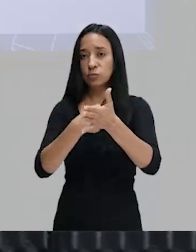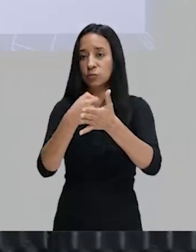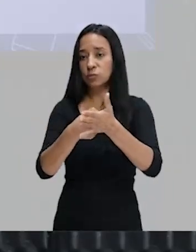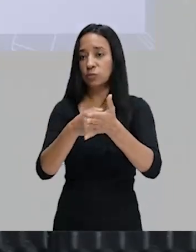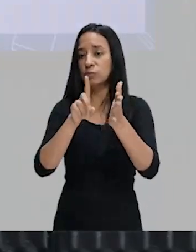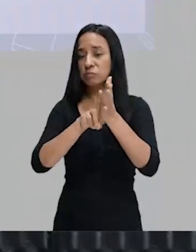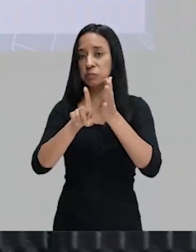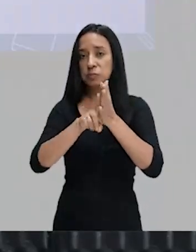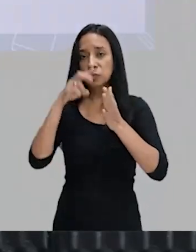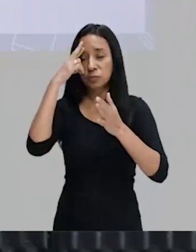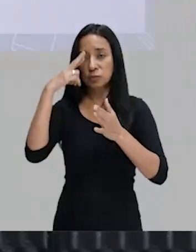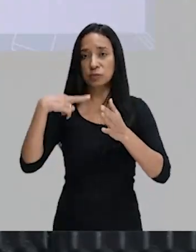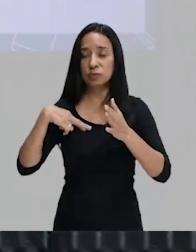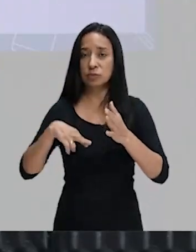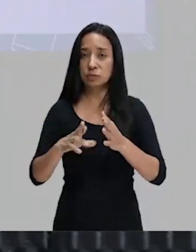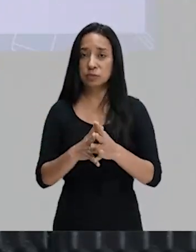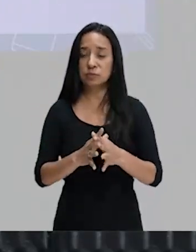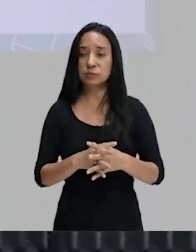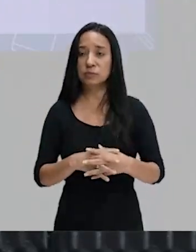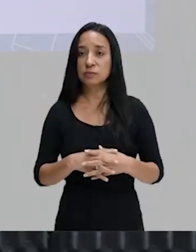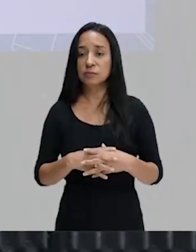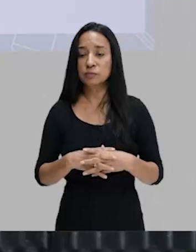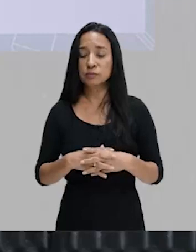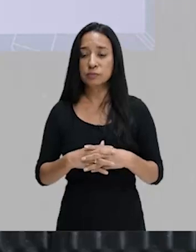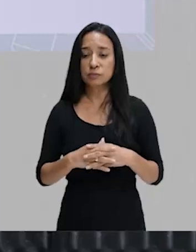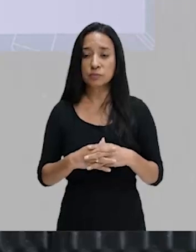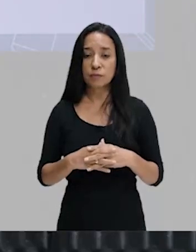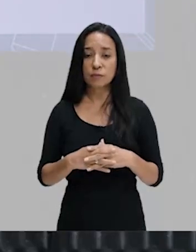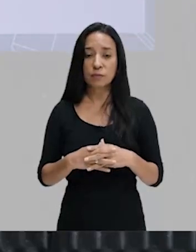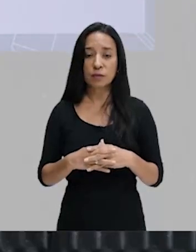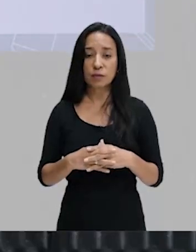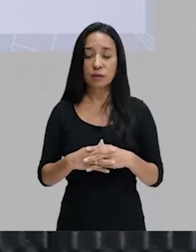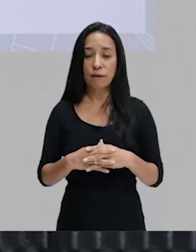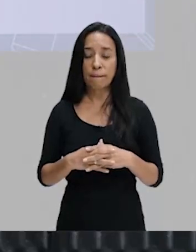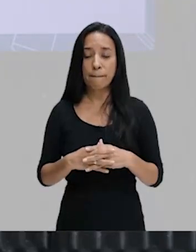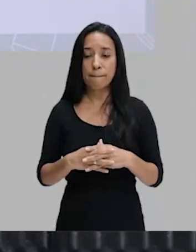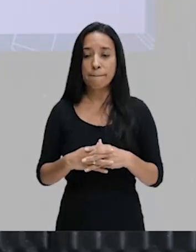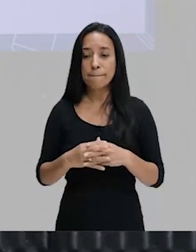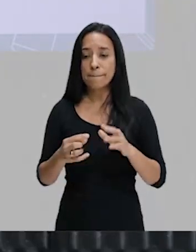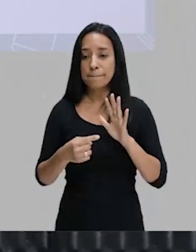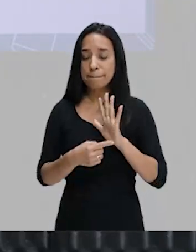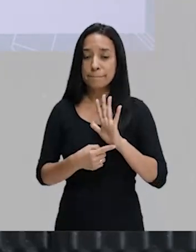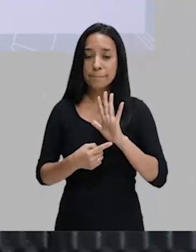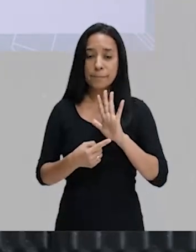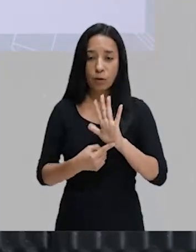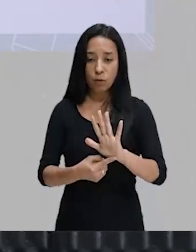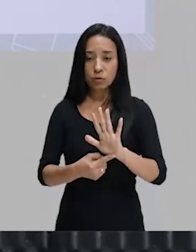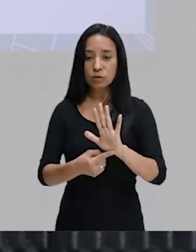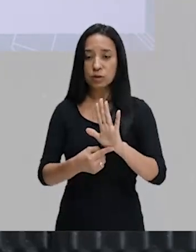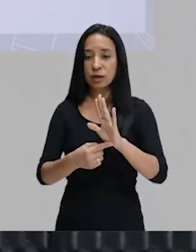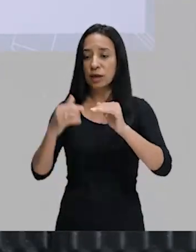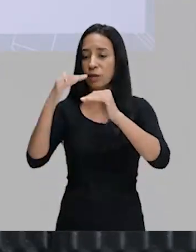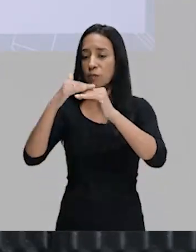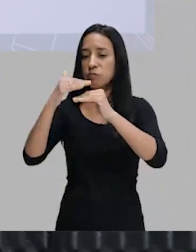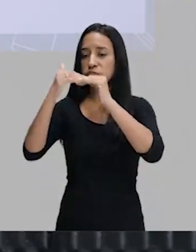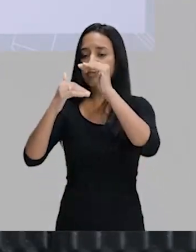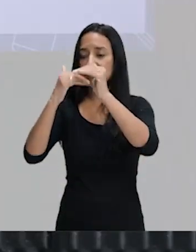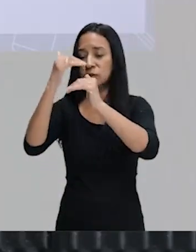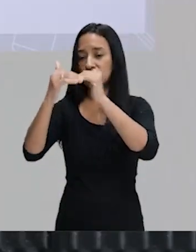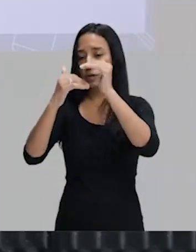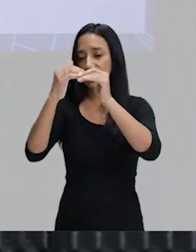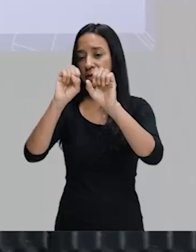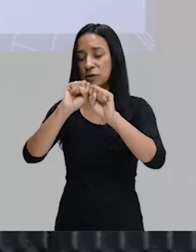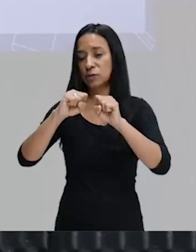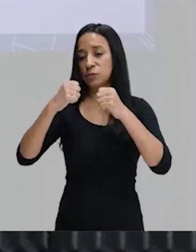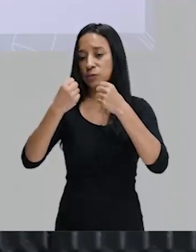lá para eles. Fator que estabelece um tipo de hierarquia social, marcada por privilégios e deveres. Então, os privilégios